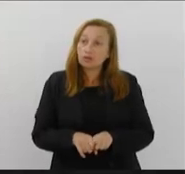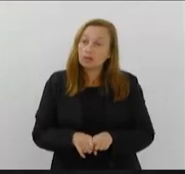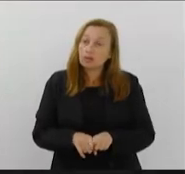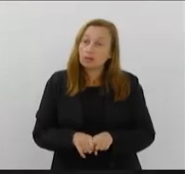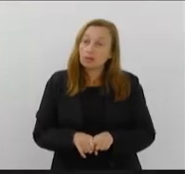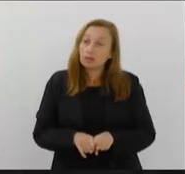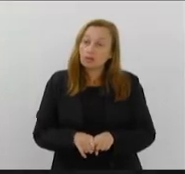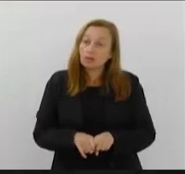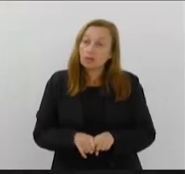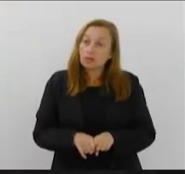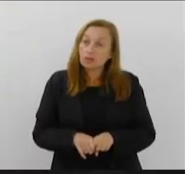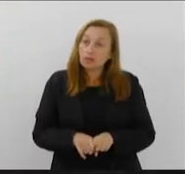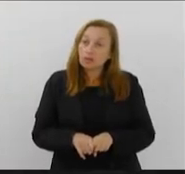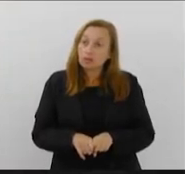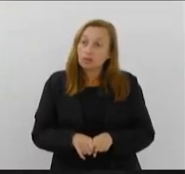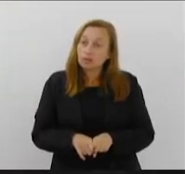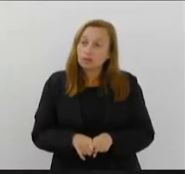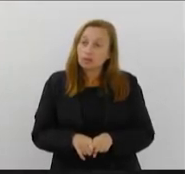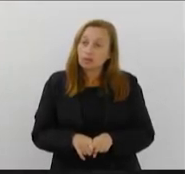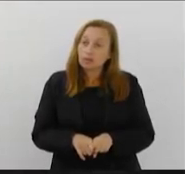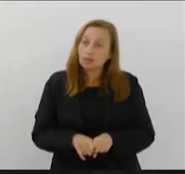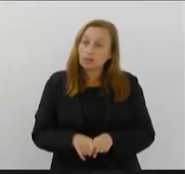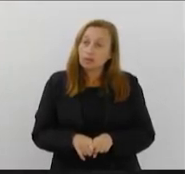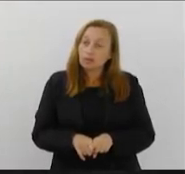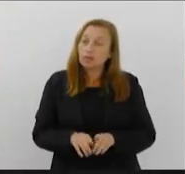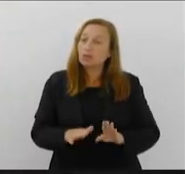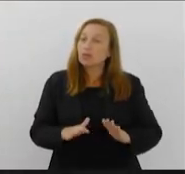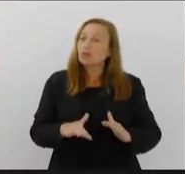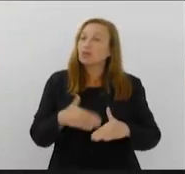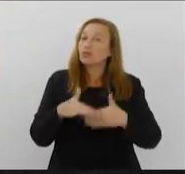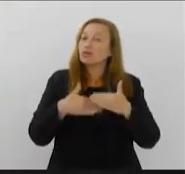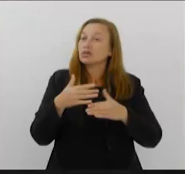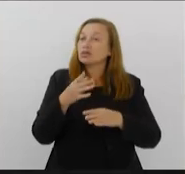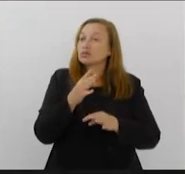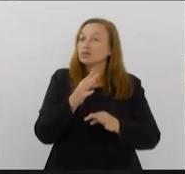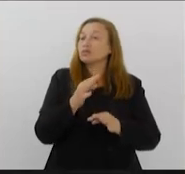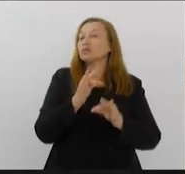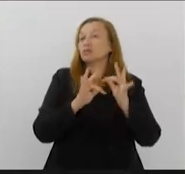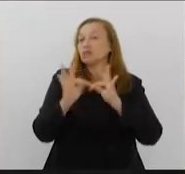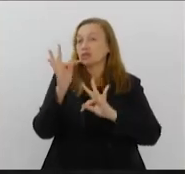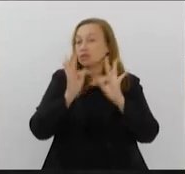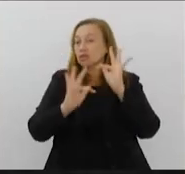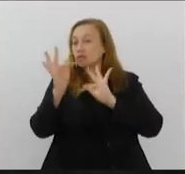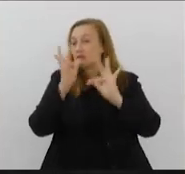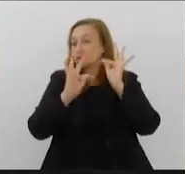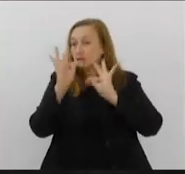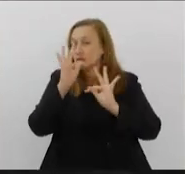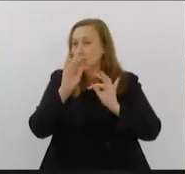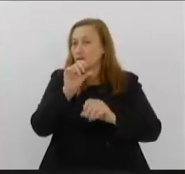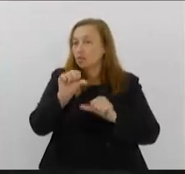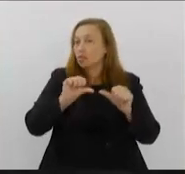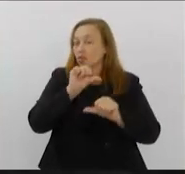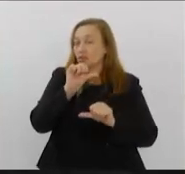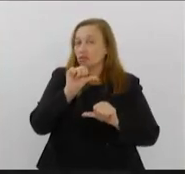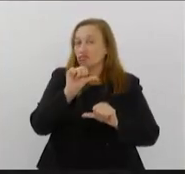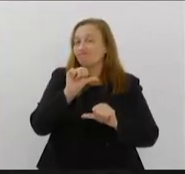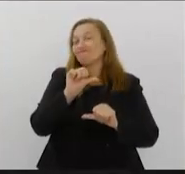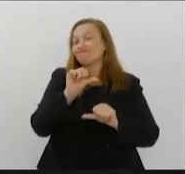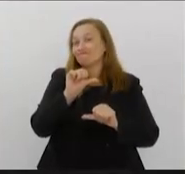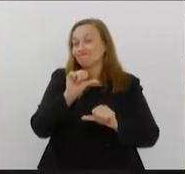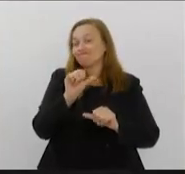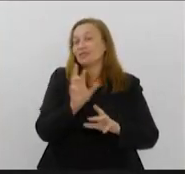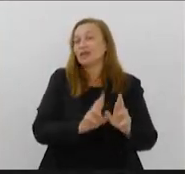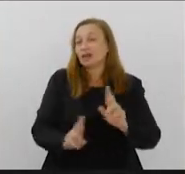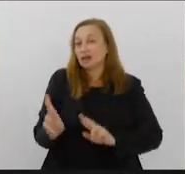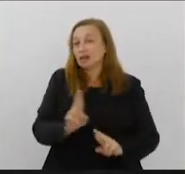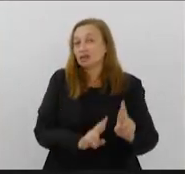o advento do avanço tecnológico que mudou radicalmente a